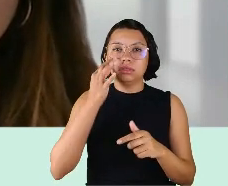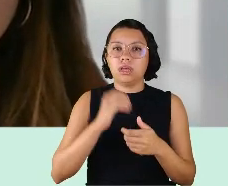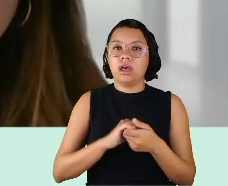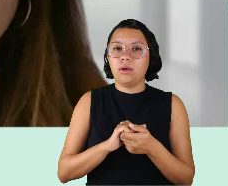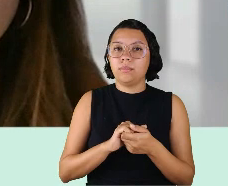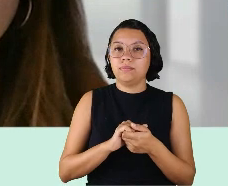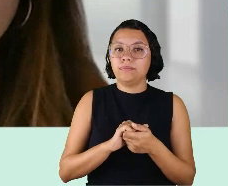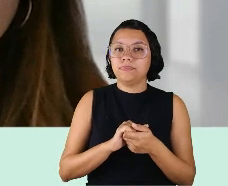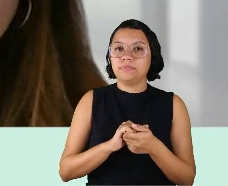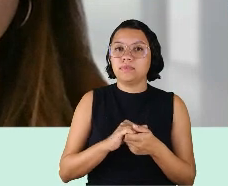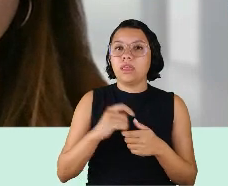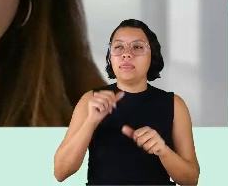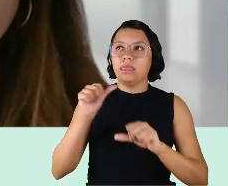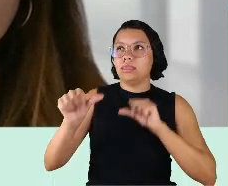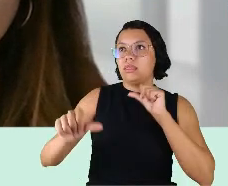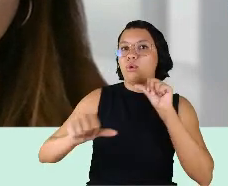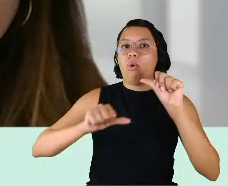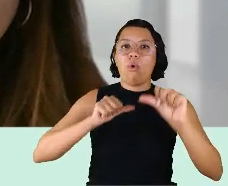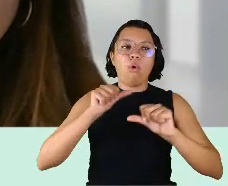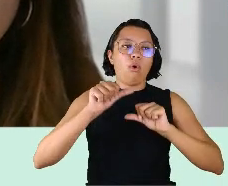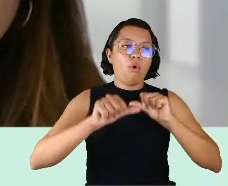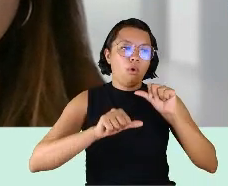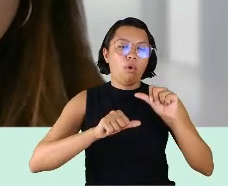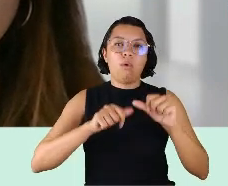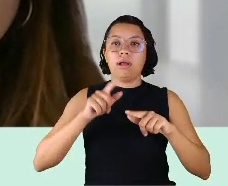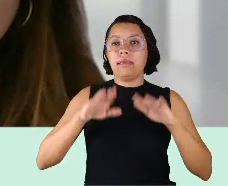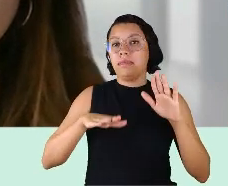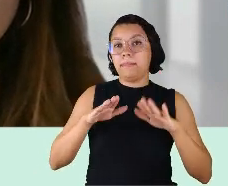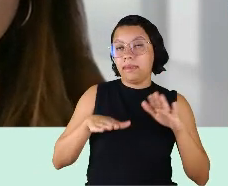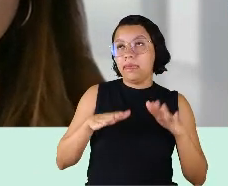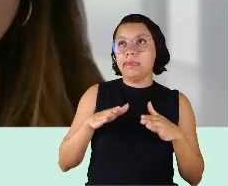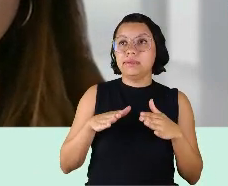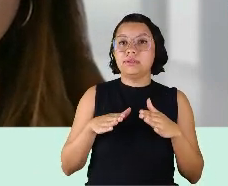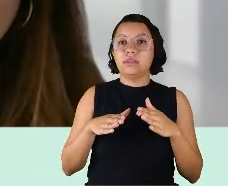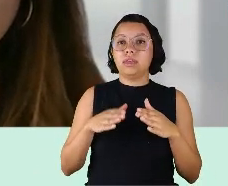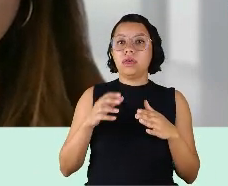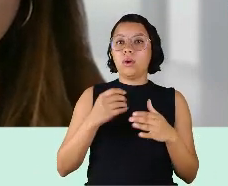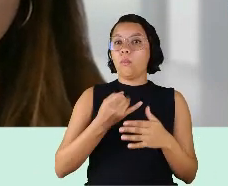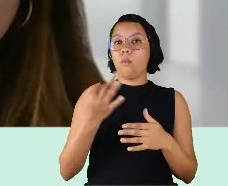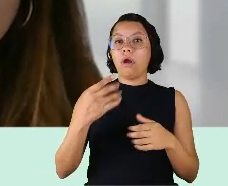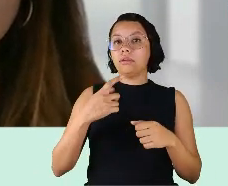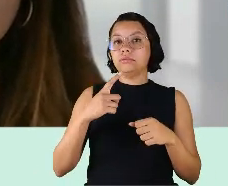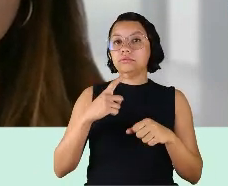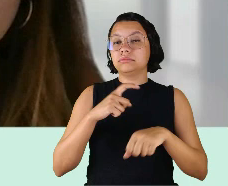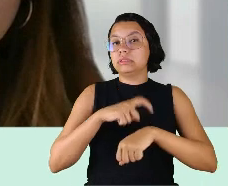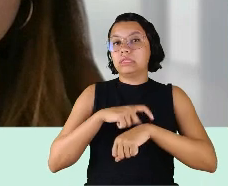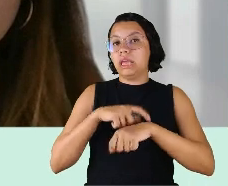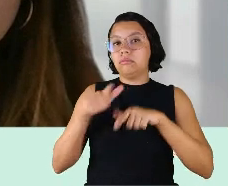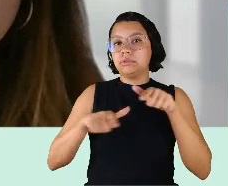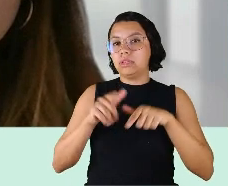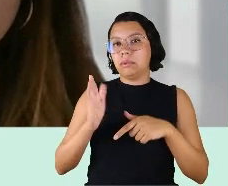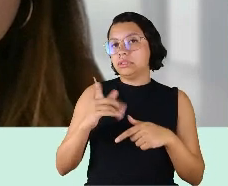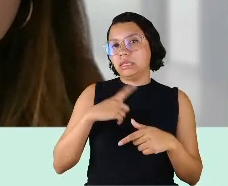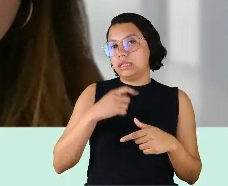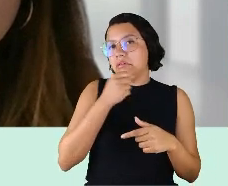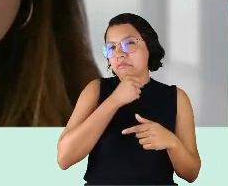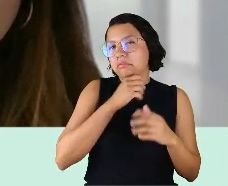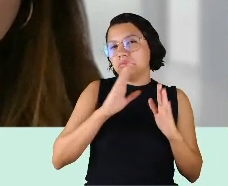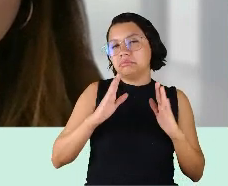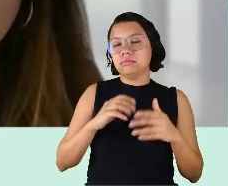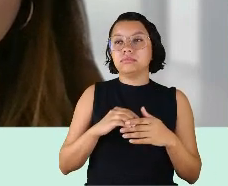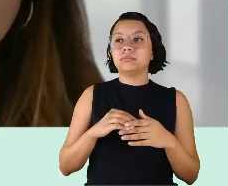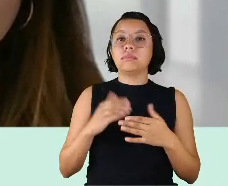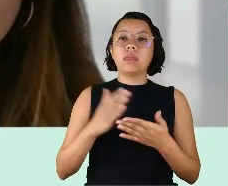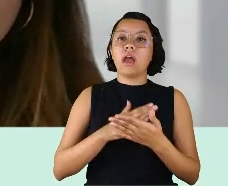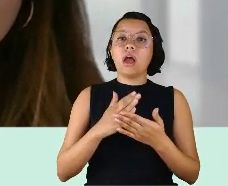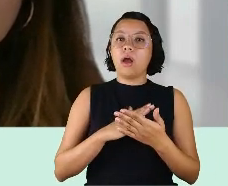presencial, havendo esse revezamento, a critério de antiguidade e tal. Agora, vejam, alguns